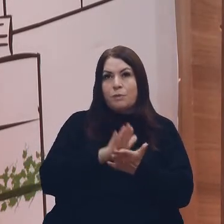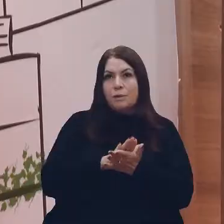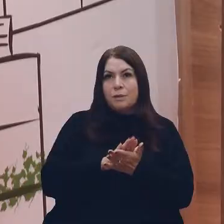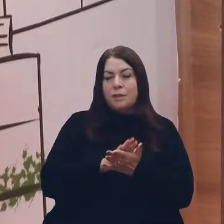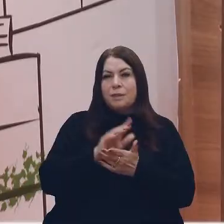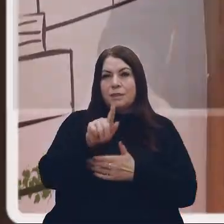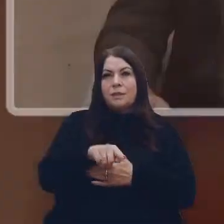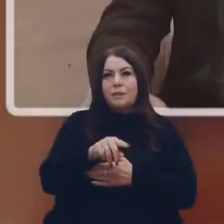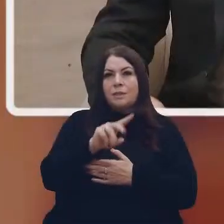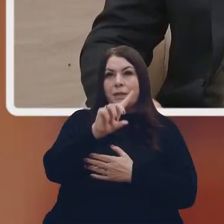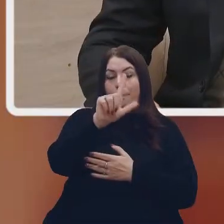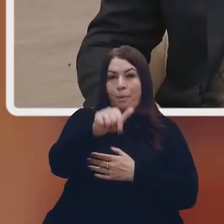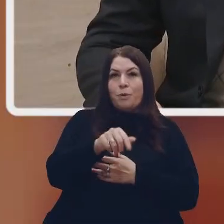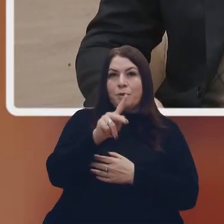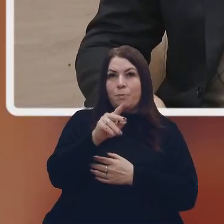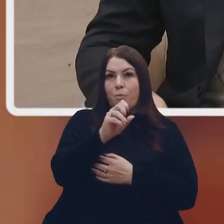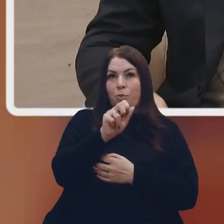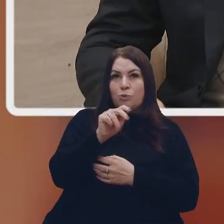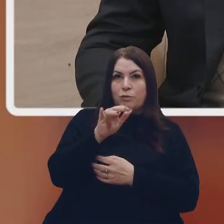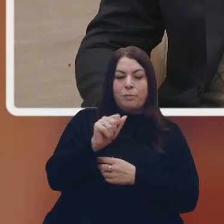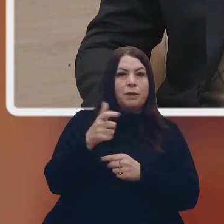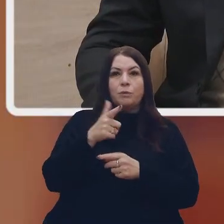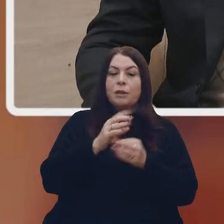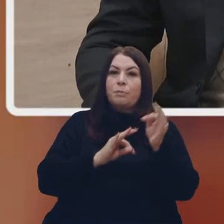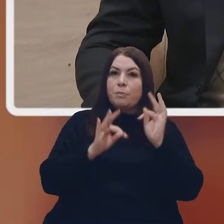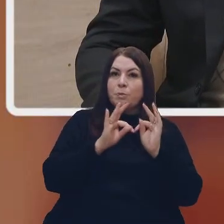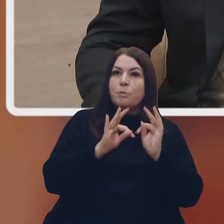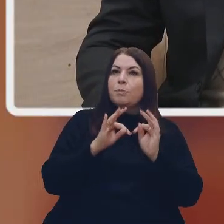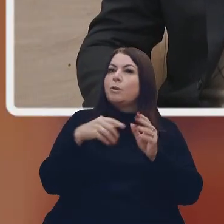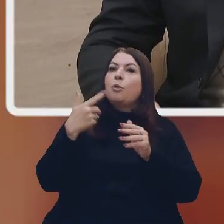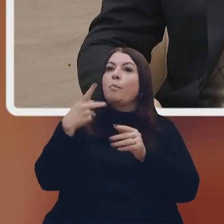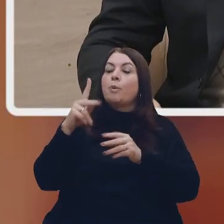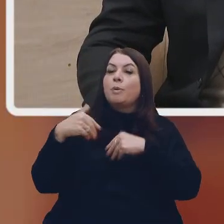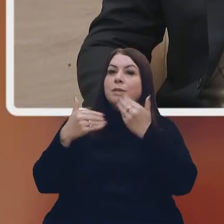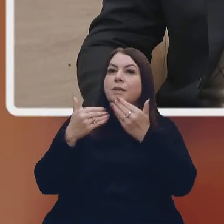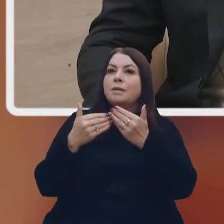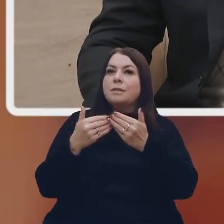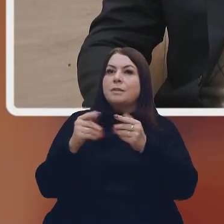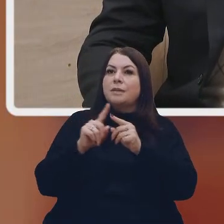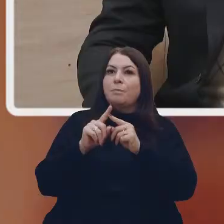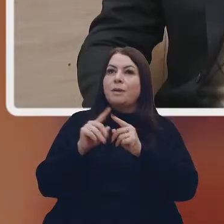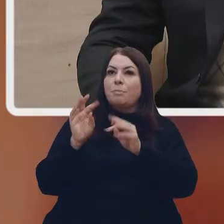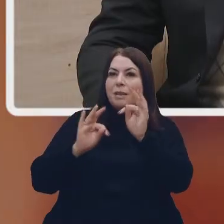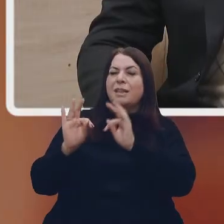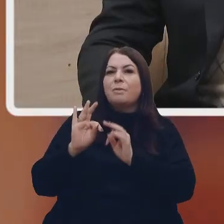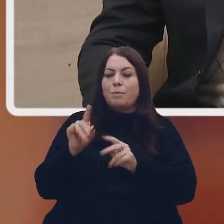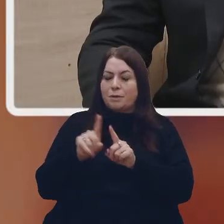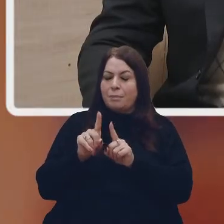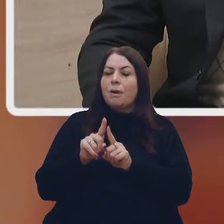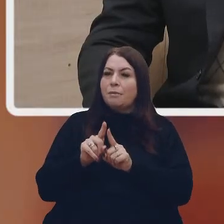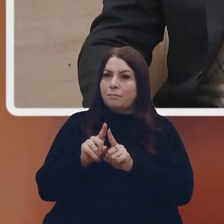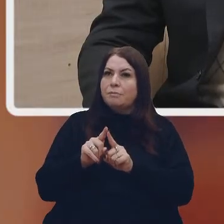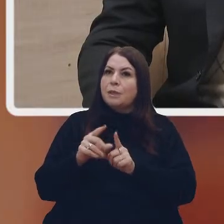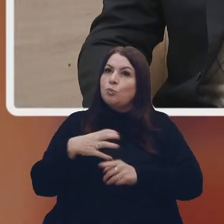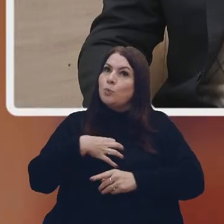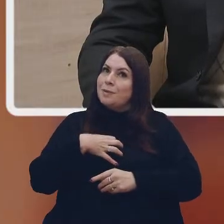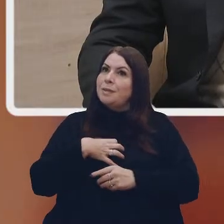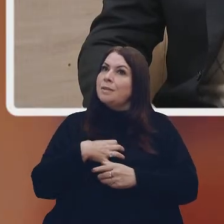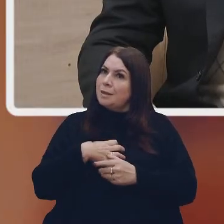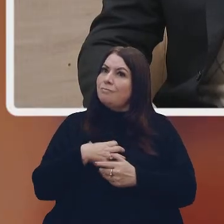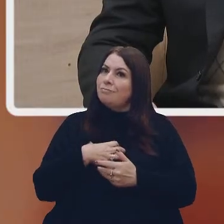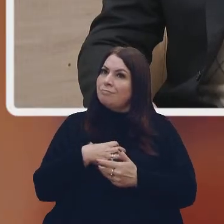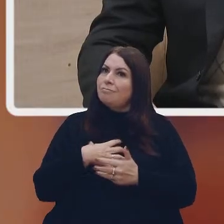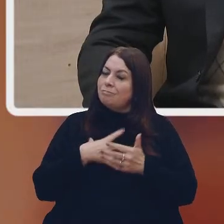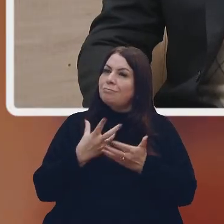forma póstuma. E no teu processo de tratamento funciona como algo terapêutico também? Também. Eu sinto muito